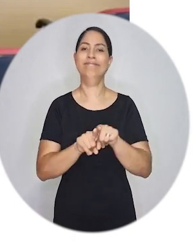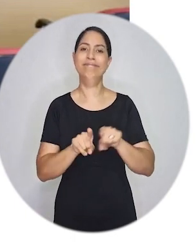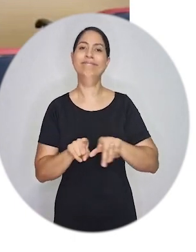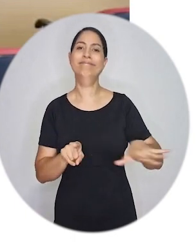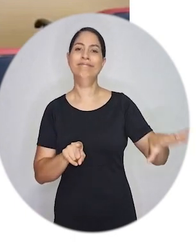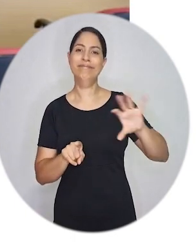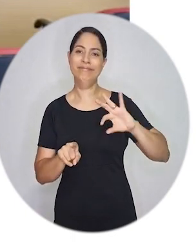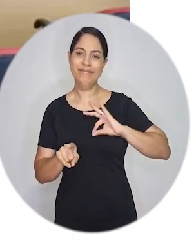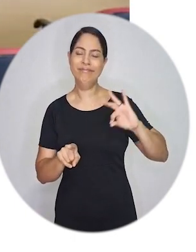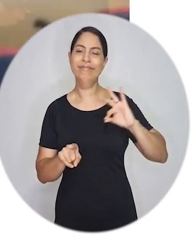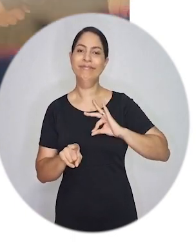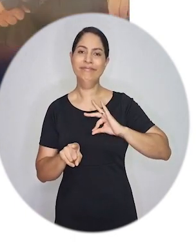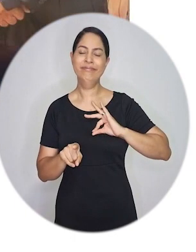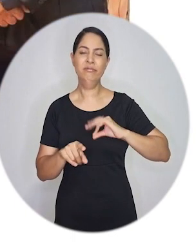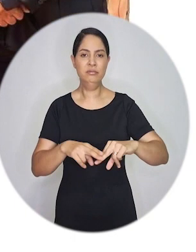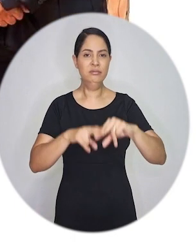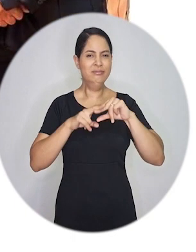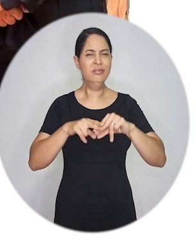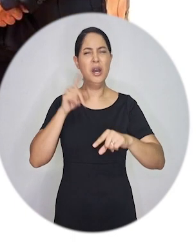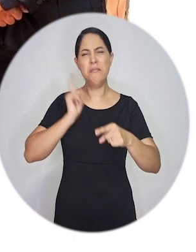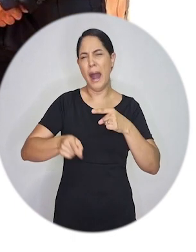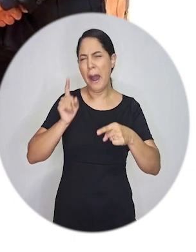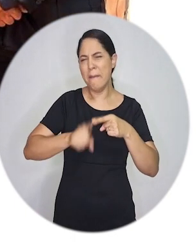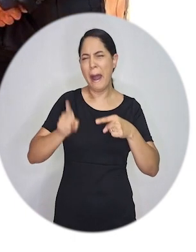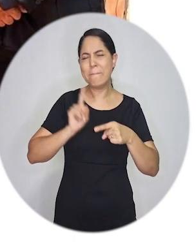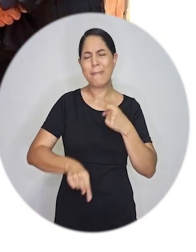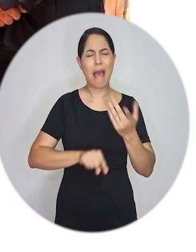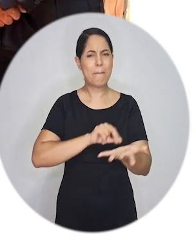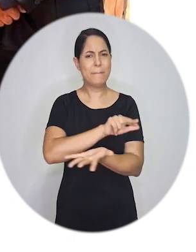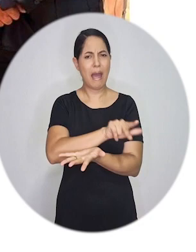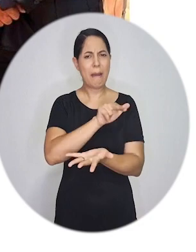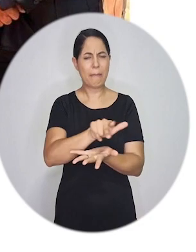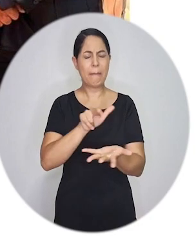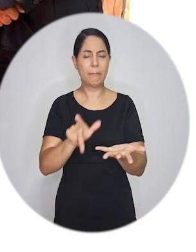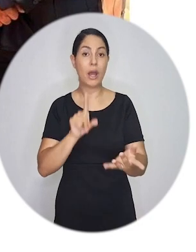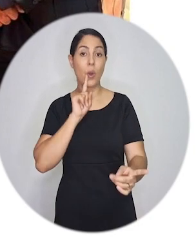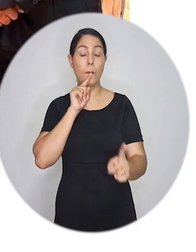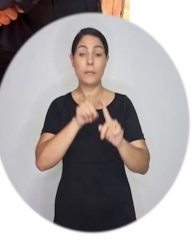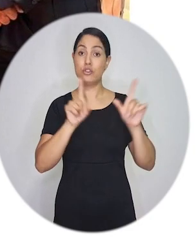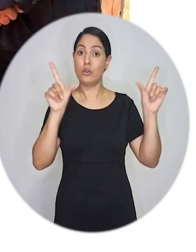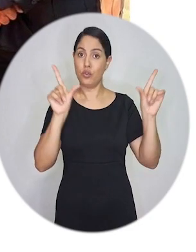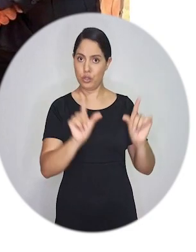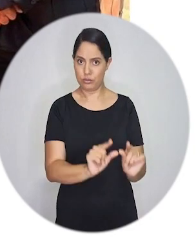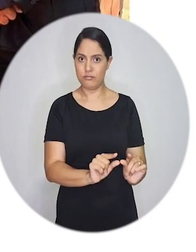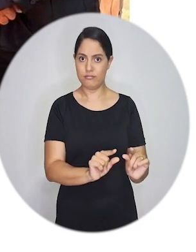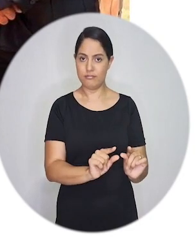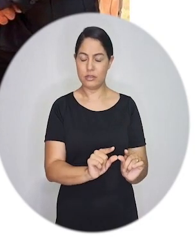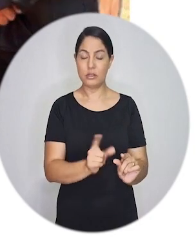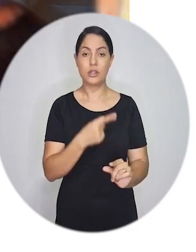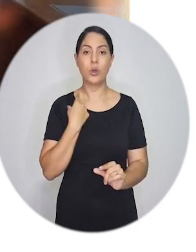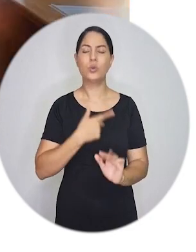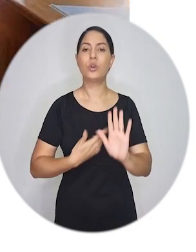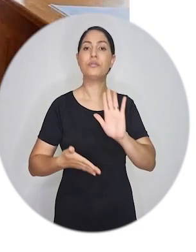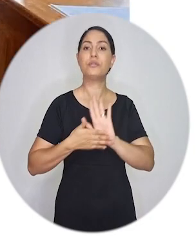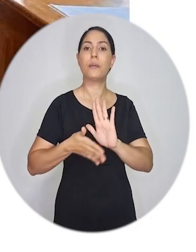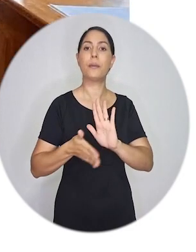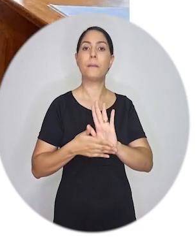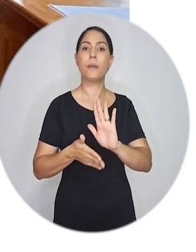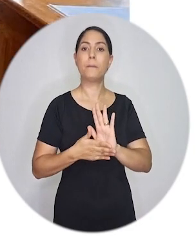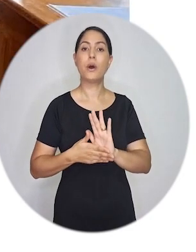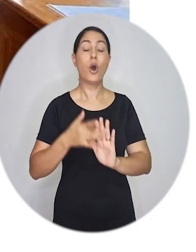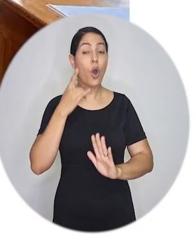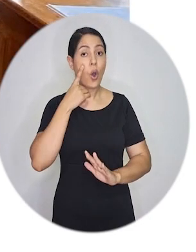acontece no âmbito das polícias, visando com que esses problemas, esses percalços diminuam ou que parem de ocorrer.